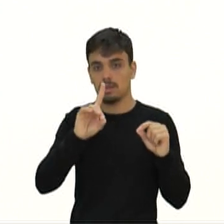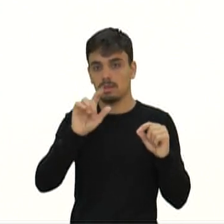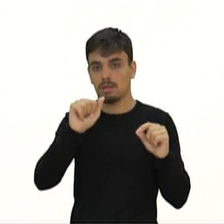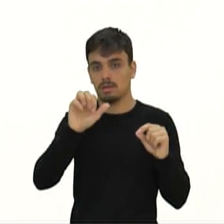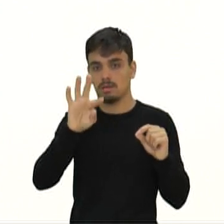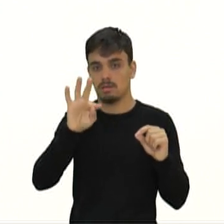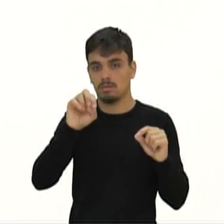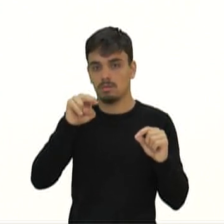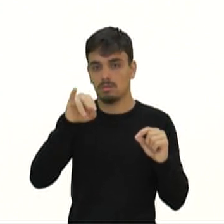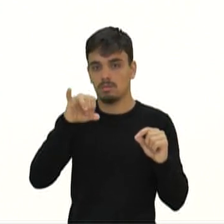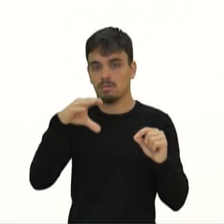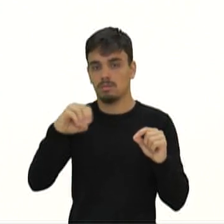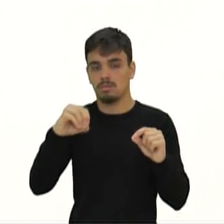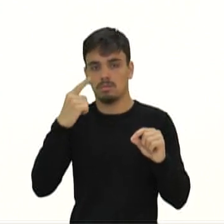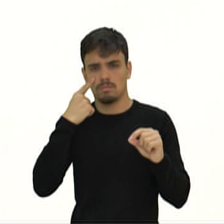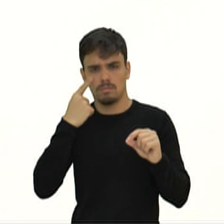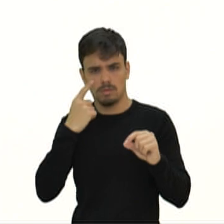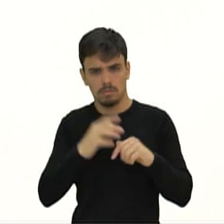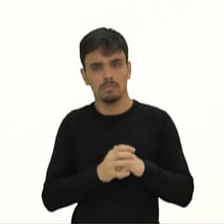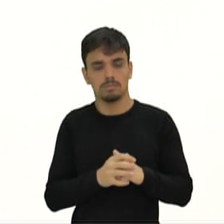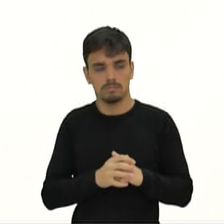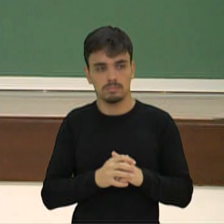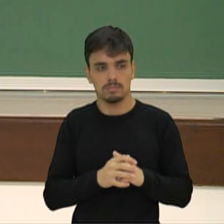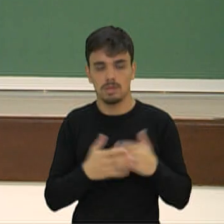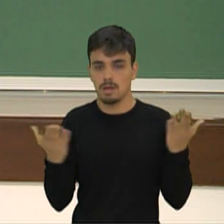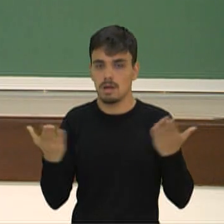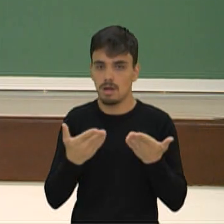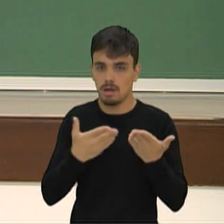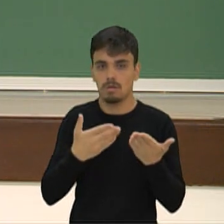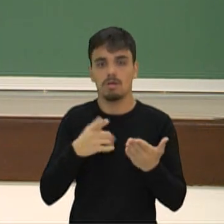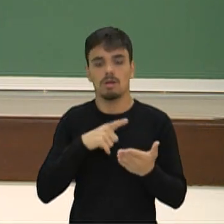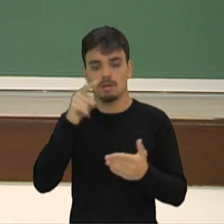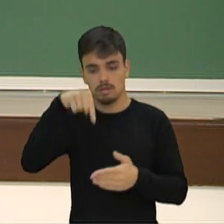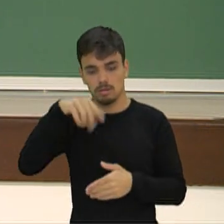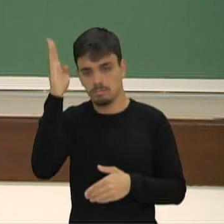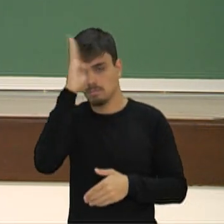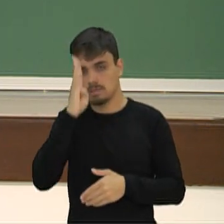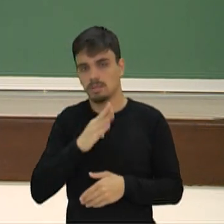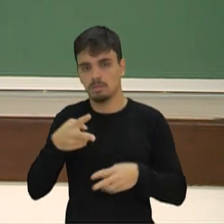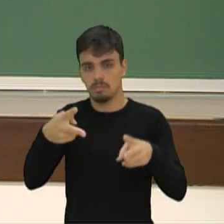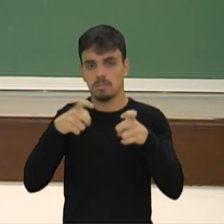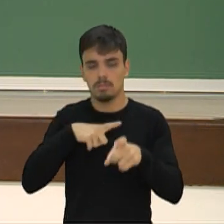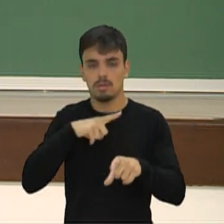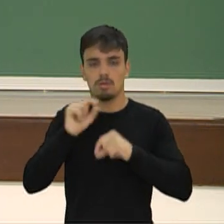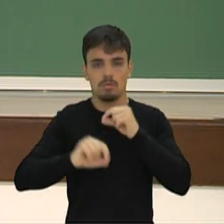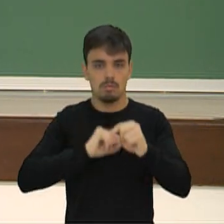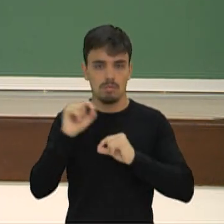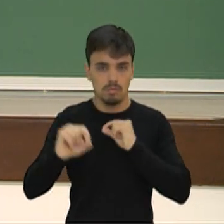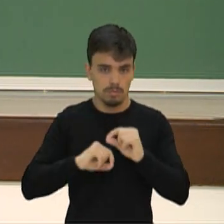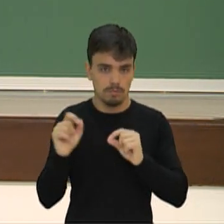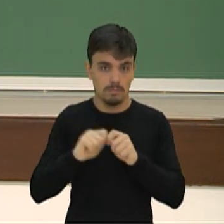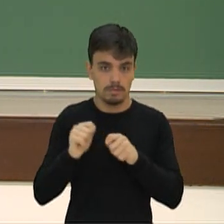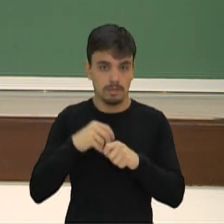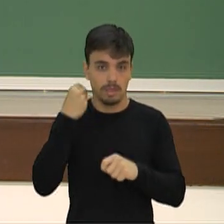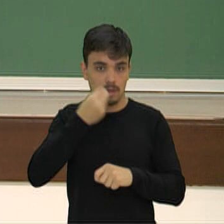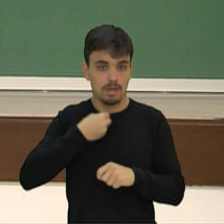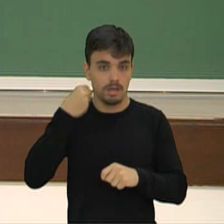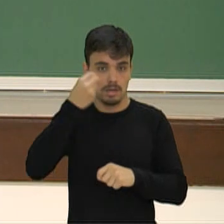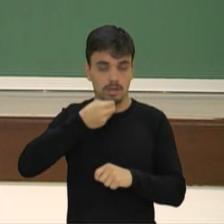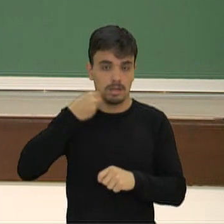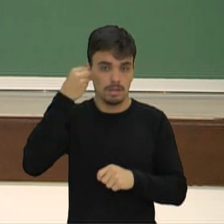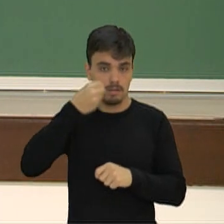na percepção visual. Se formos analisar aqui no Brasil, você precisa fazer o teste de trânsito para tirar a